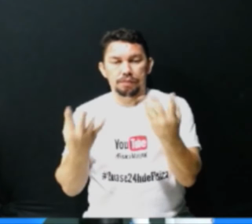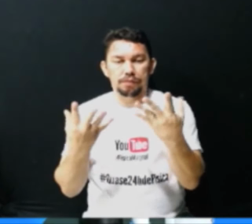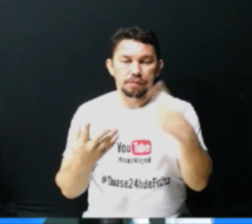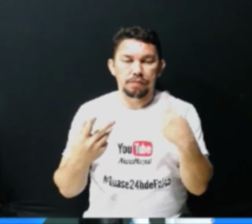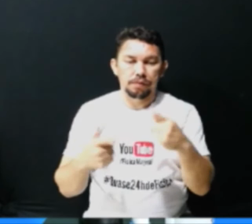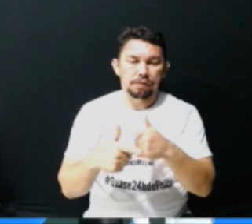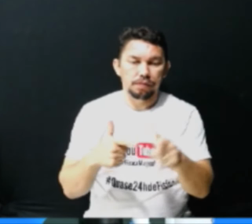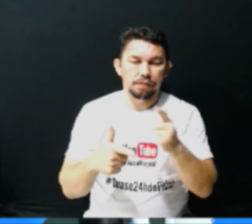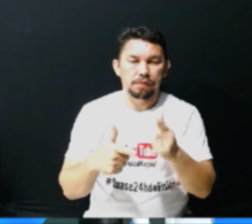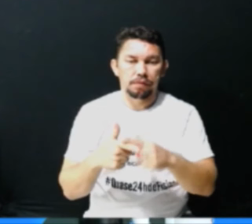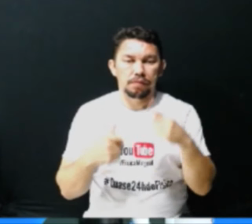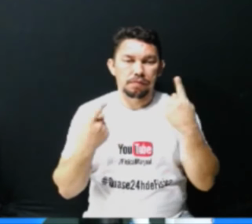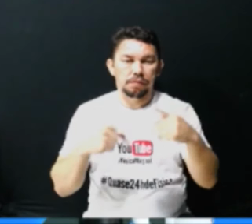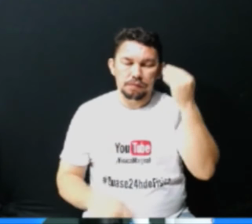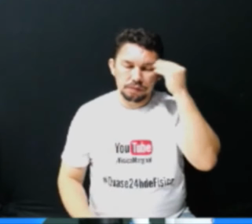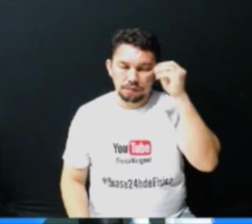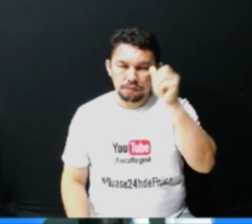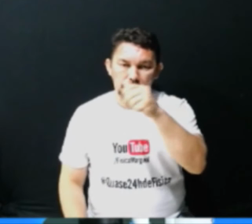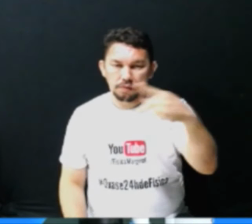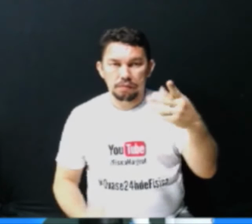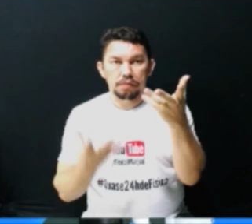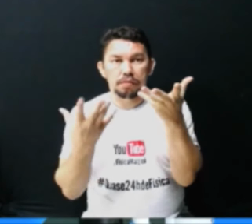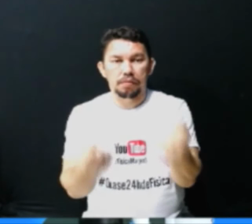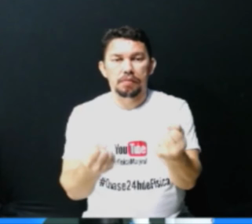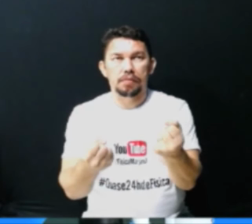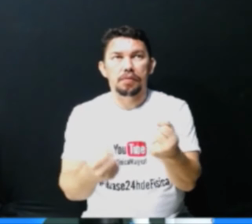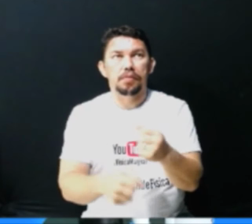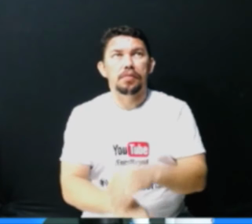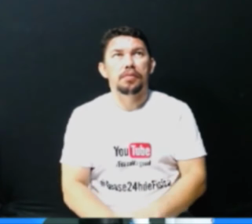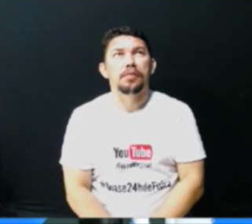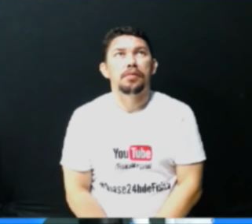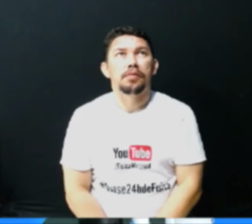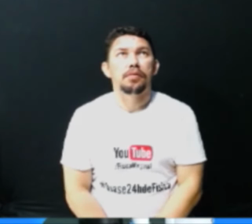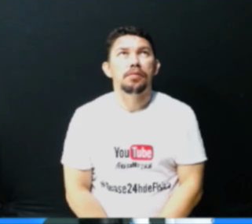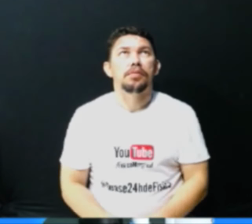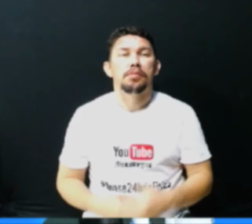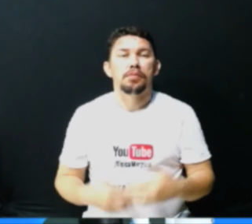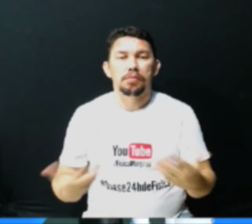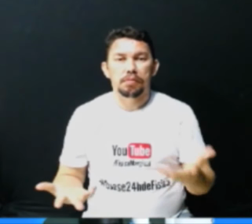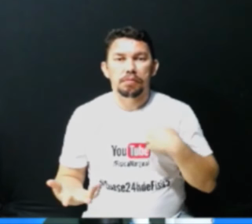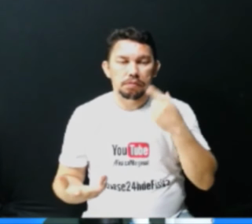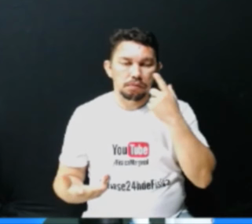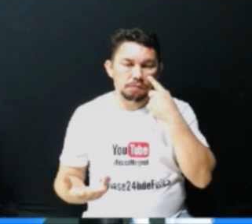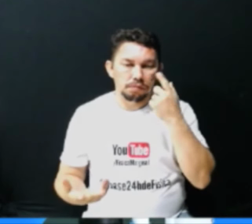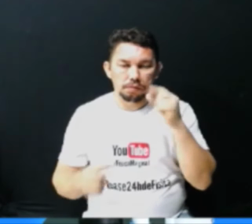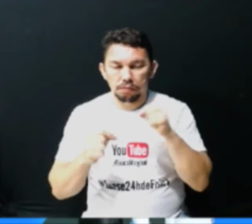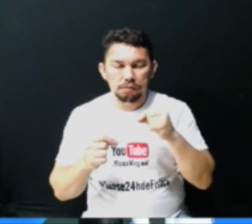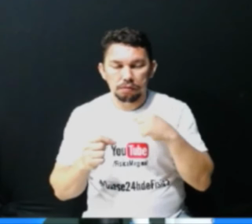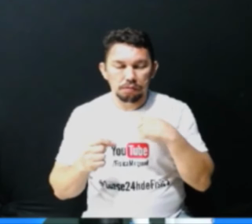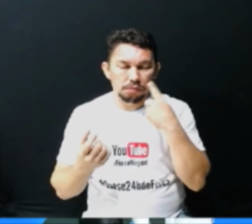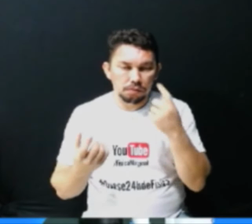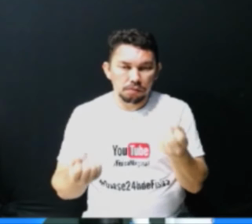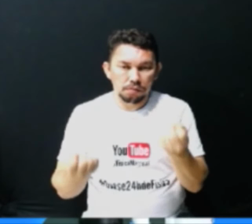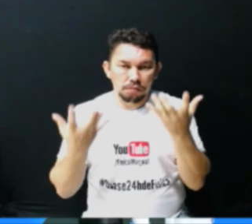do aplicativo, que deveria ter apagado assim como ele fez aqui embaixo. Aqui embaixo ele apagou, mas lá em cima ele não apagou. Pronto, ó, lá